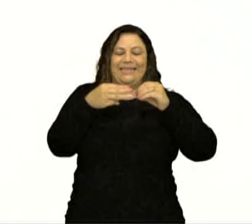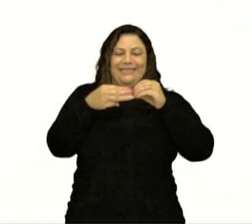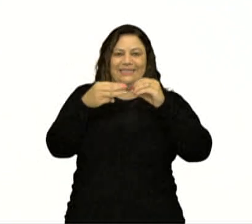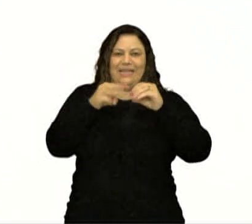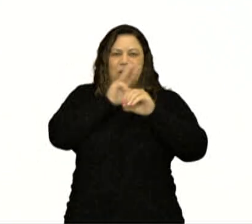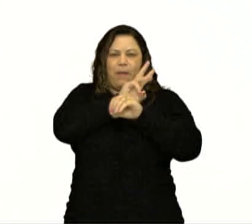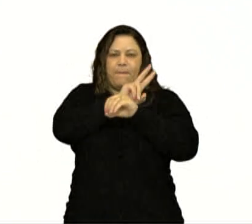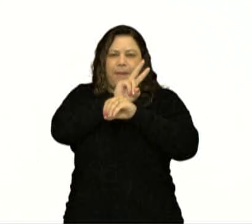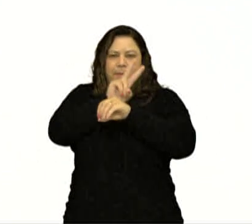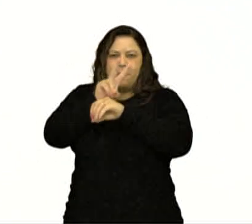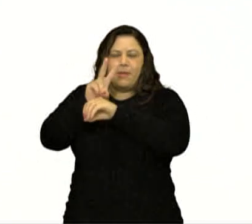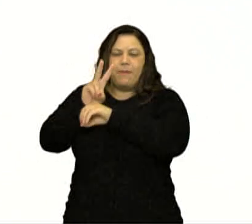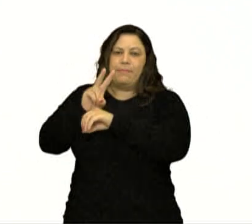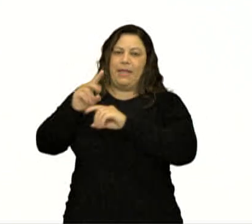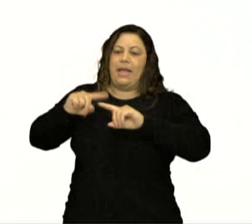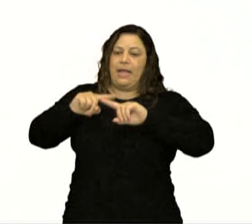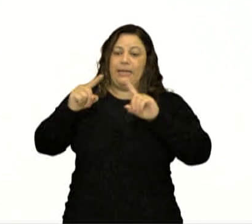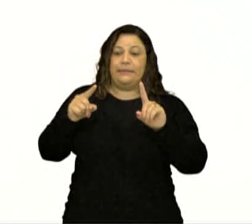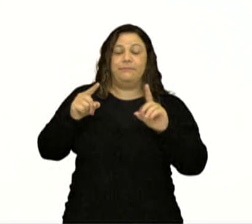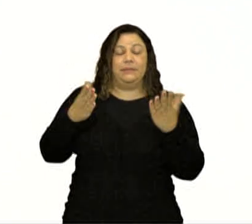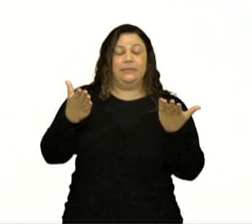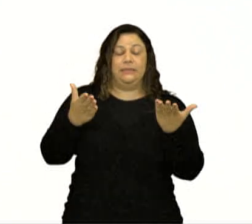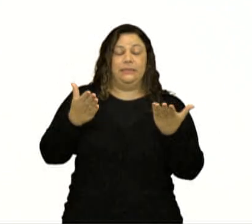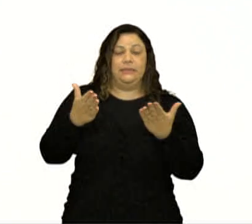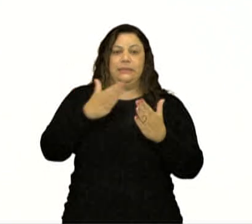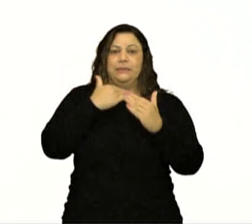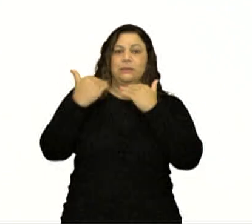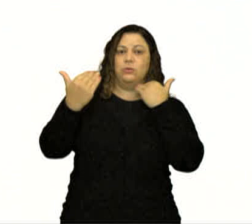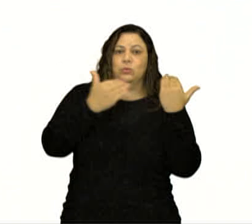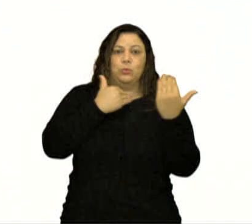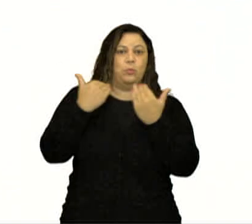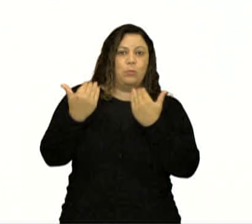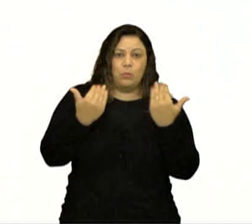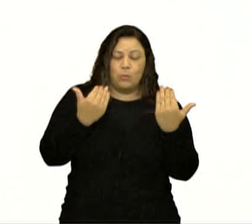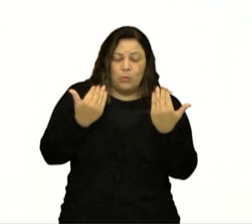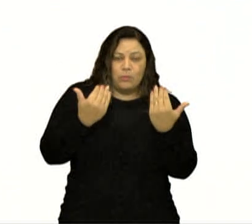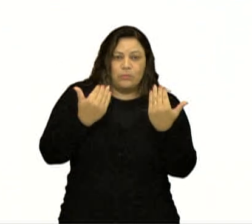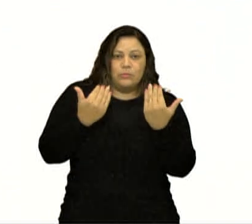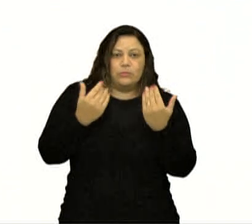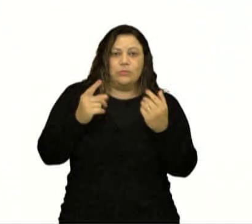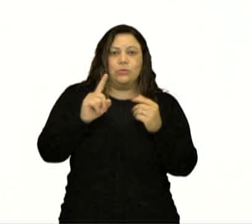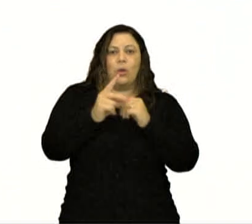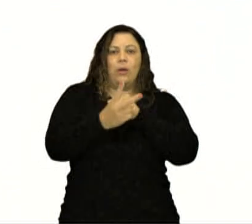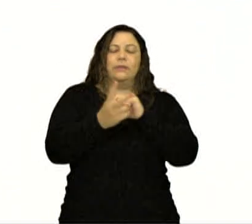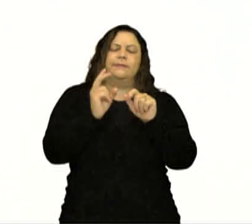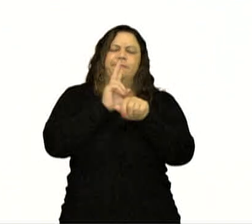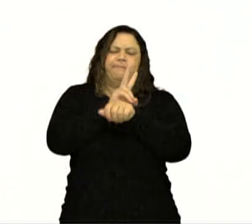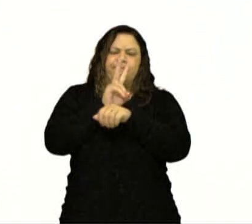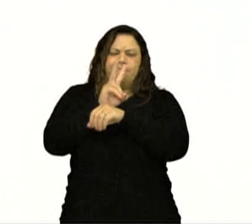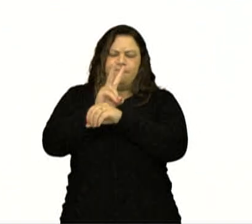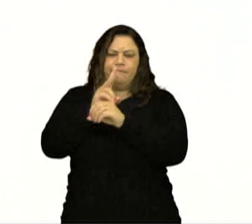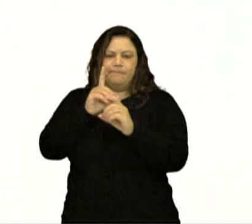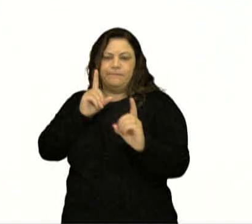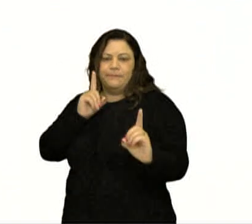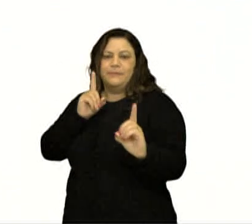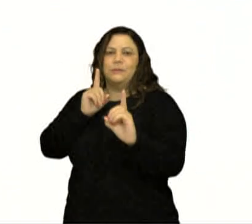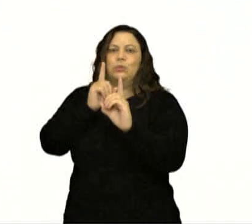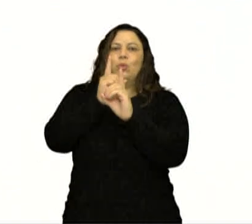B. As células não se suicidaram, o que acontece? As células de defesa do nosso corpo iriam encontrar essas